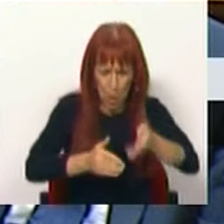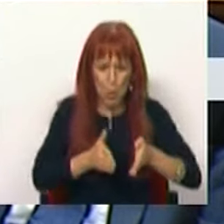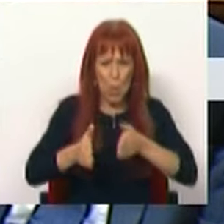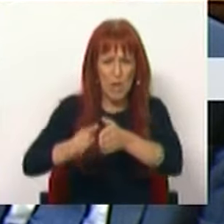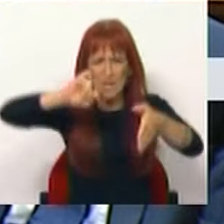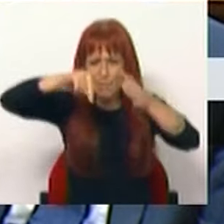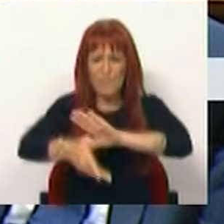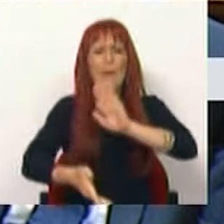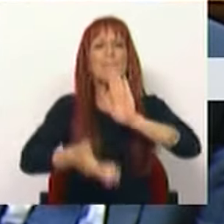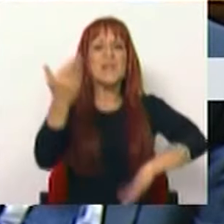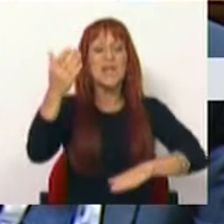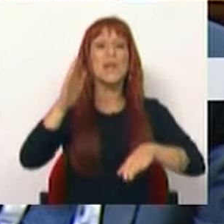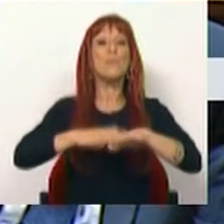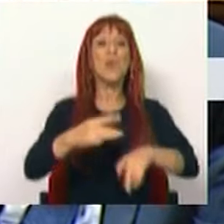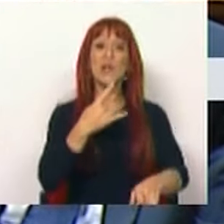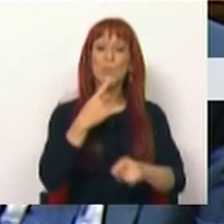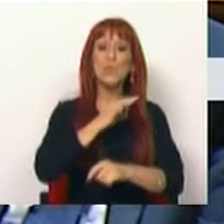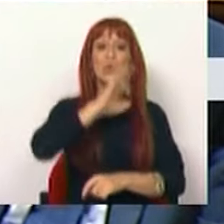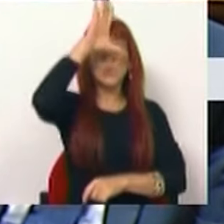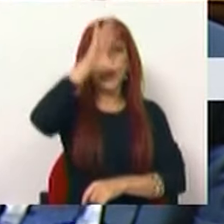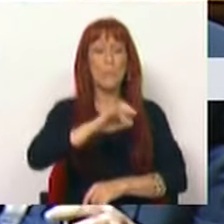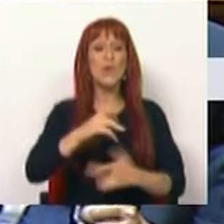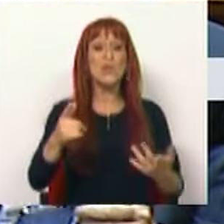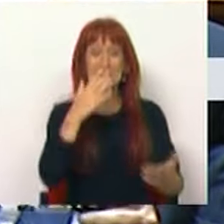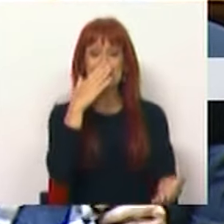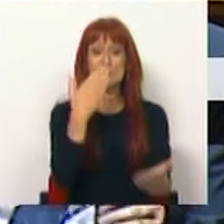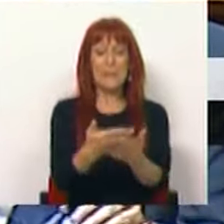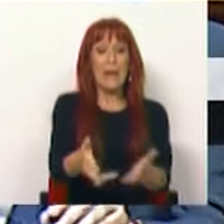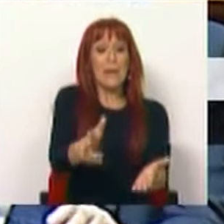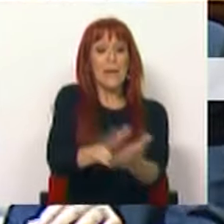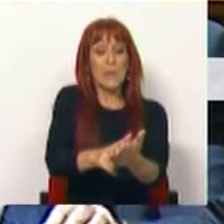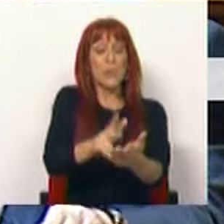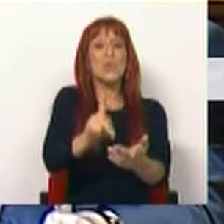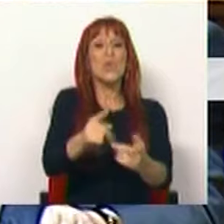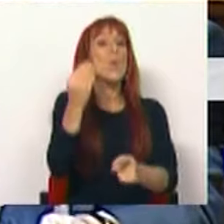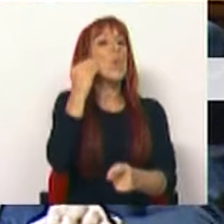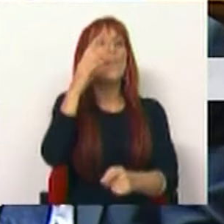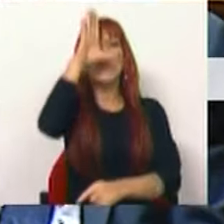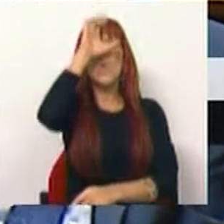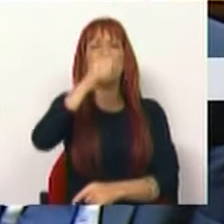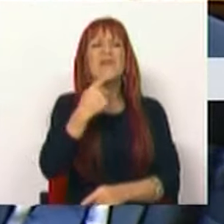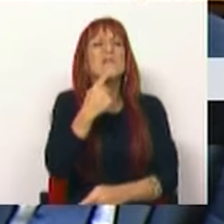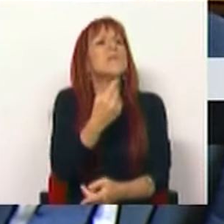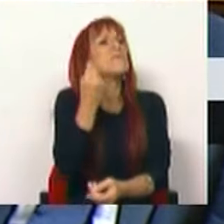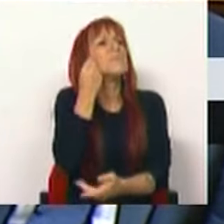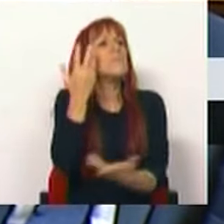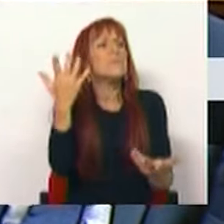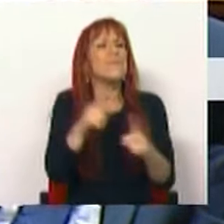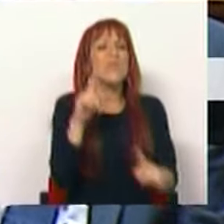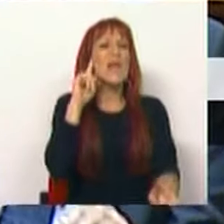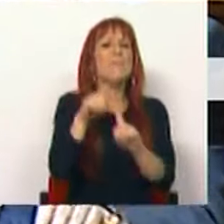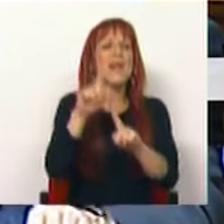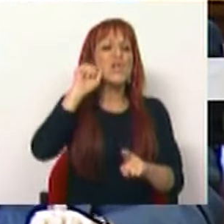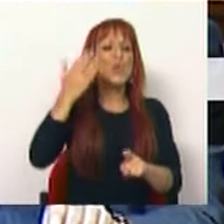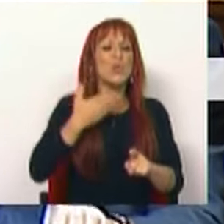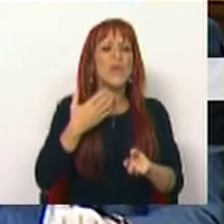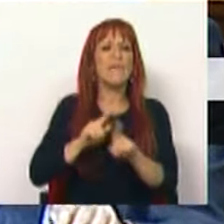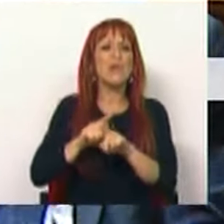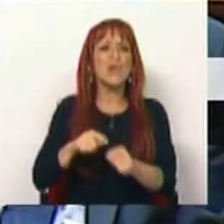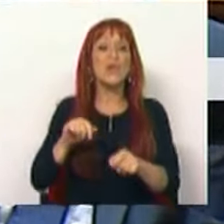e aprofundado. Por isso lhe pergunto, Sr. Ministro, perante esta realidade, como é que o Governo justifica que as metas do déficit e